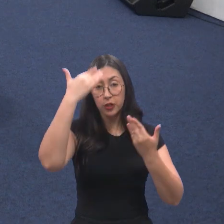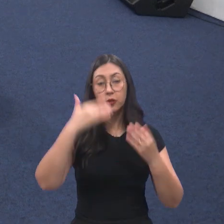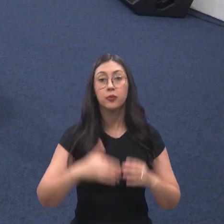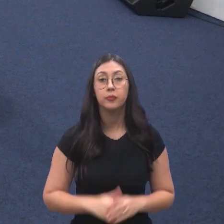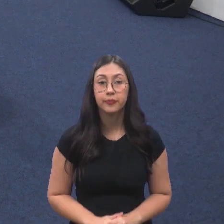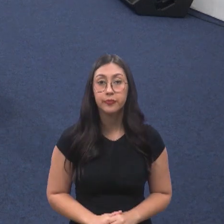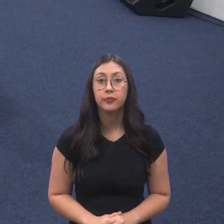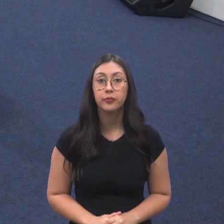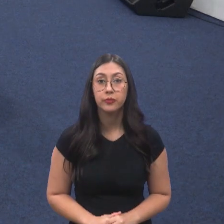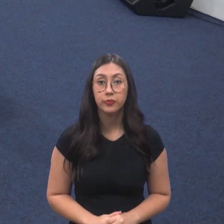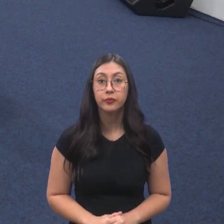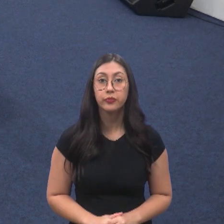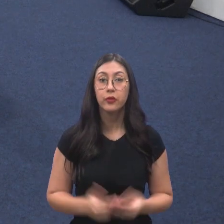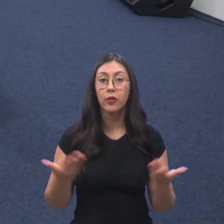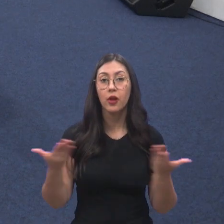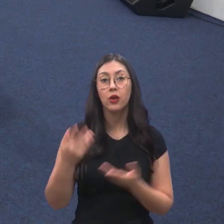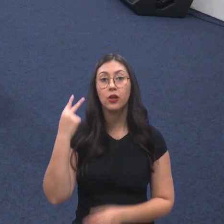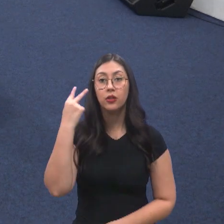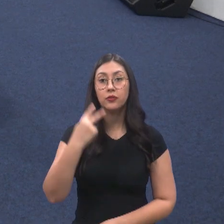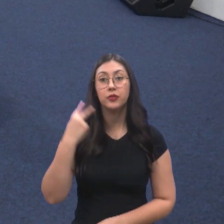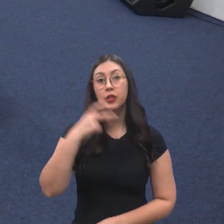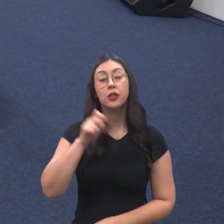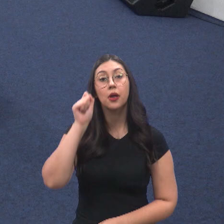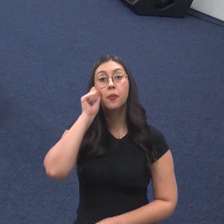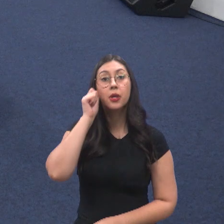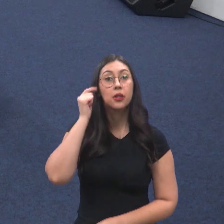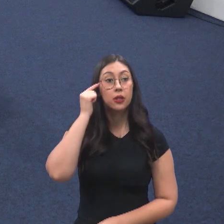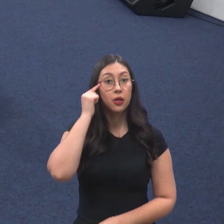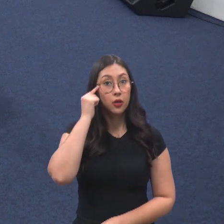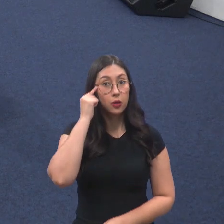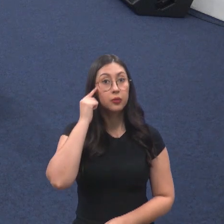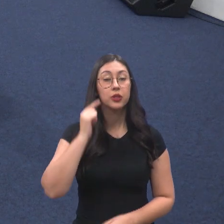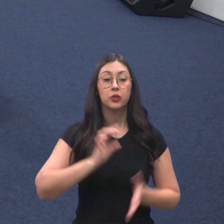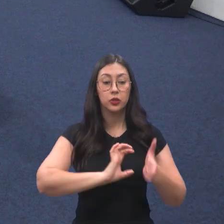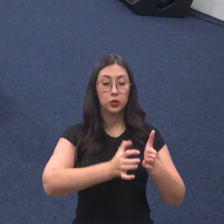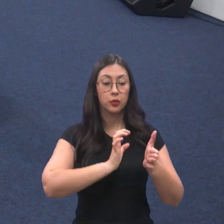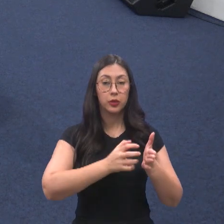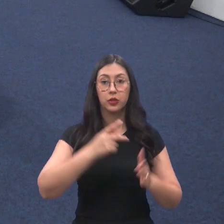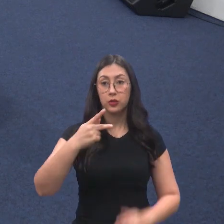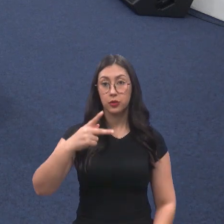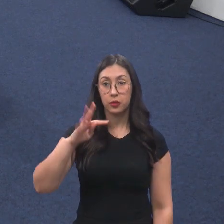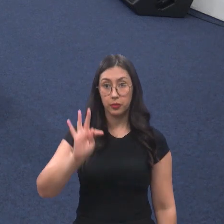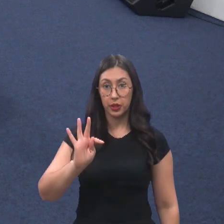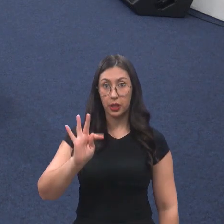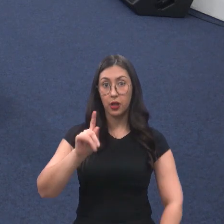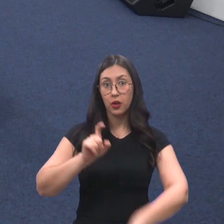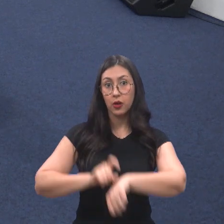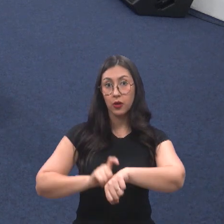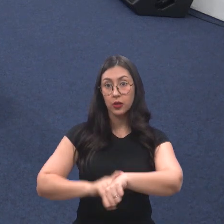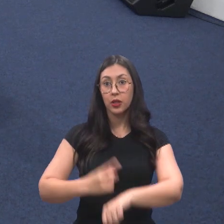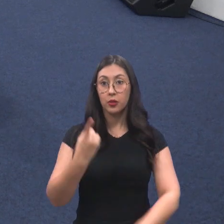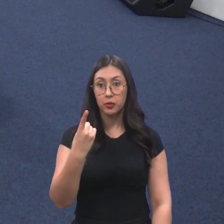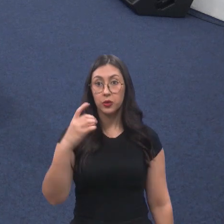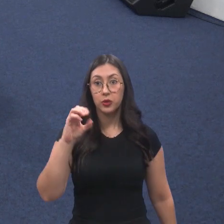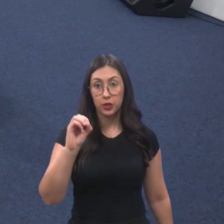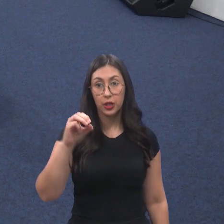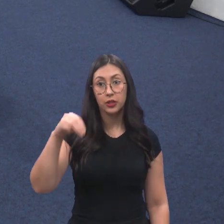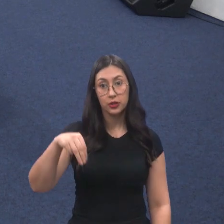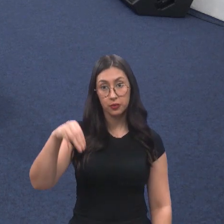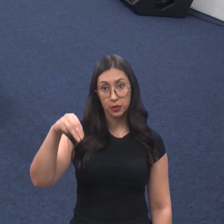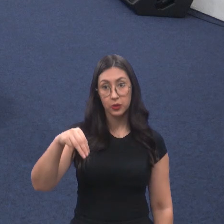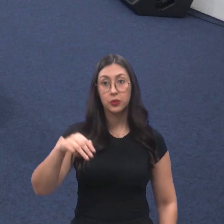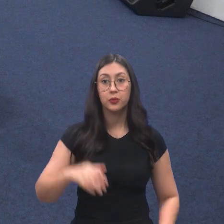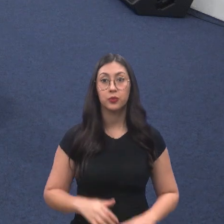vereador. Próximo inscrito, vereadora Amélia Naomi, do PT, com tempo de 10 minutos.